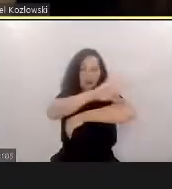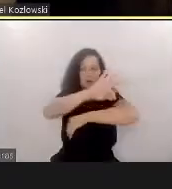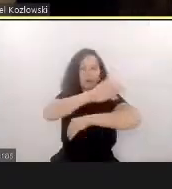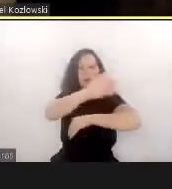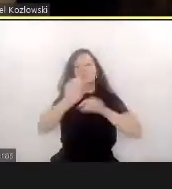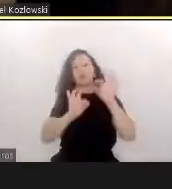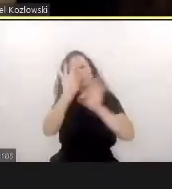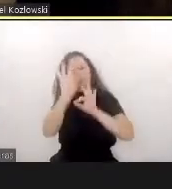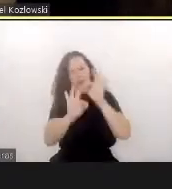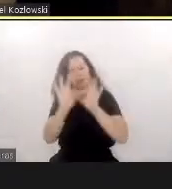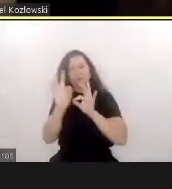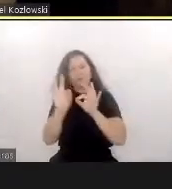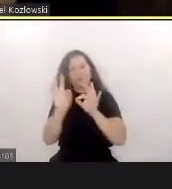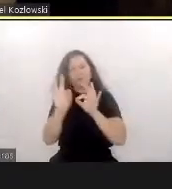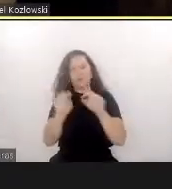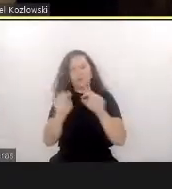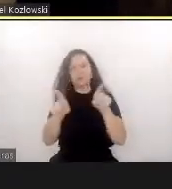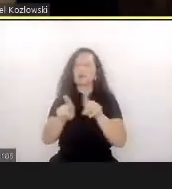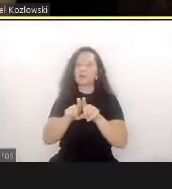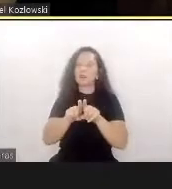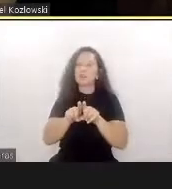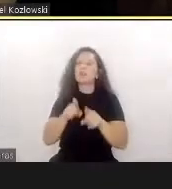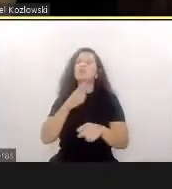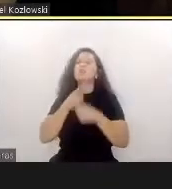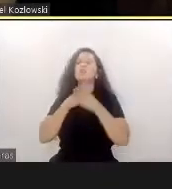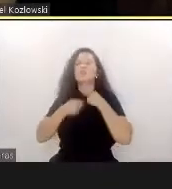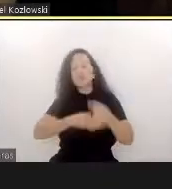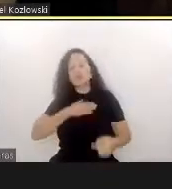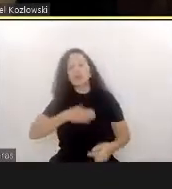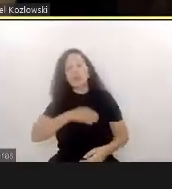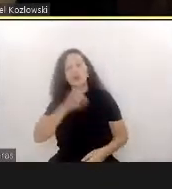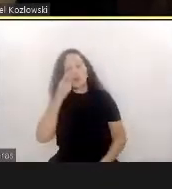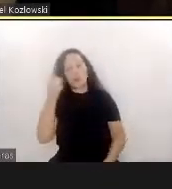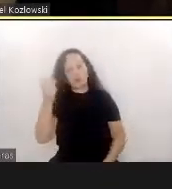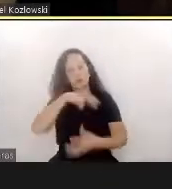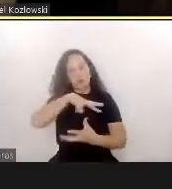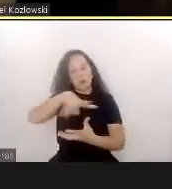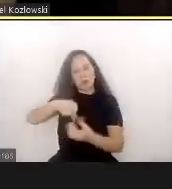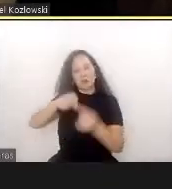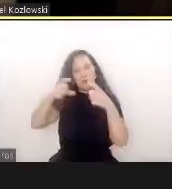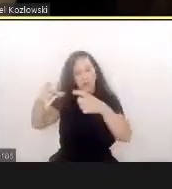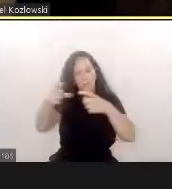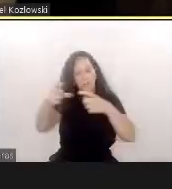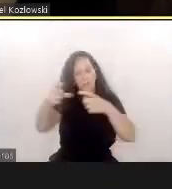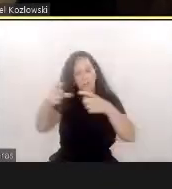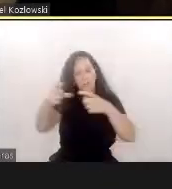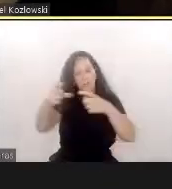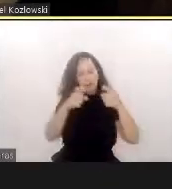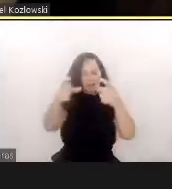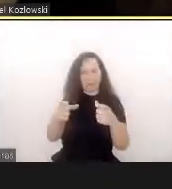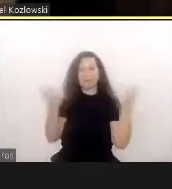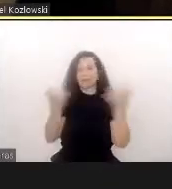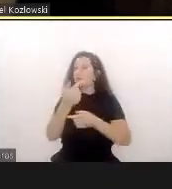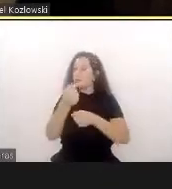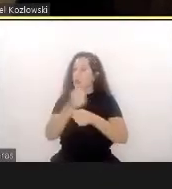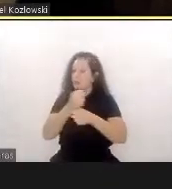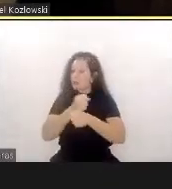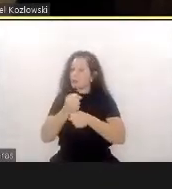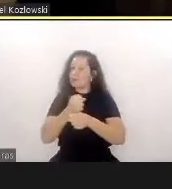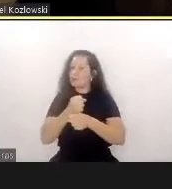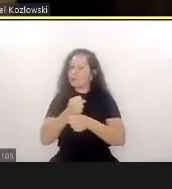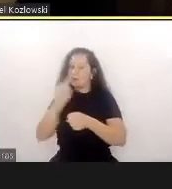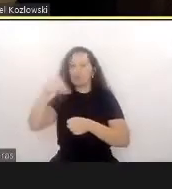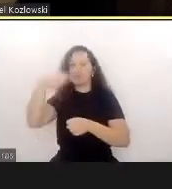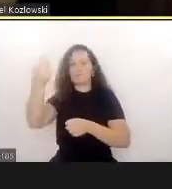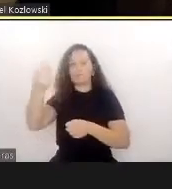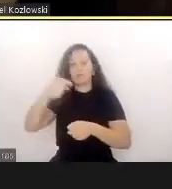é interessado nesses sistemas grandes e territoriais. E hoje, depois de 7 anos no MIT, eu comecei um doutorado em Harvard para olhar